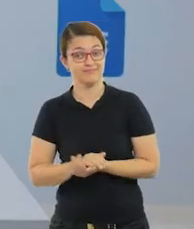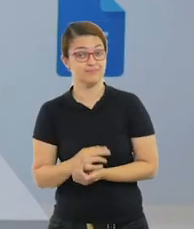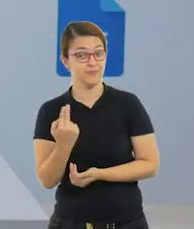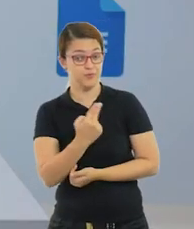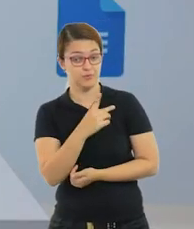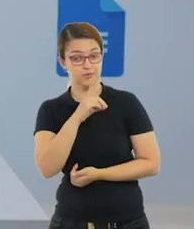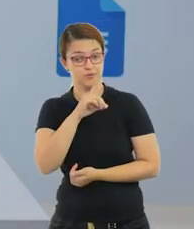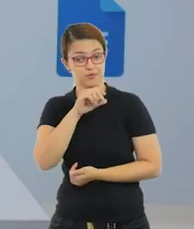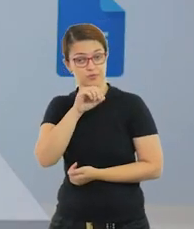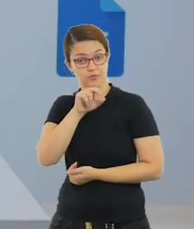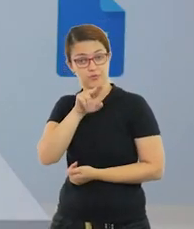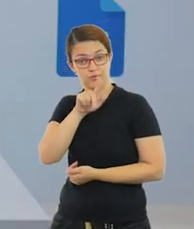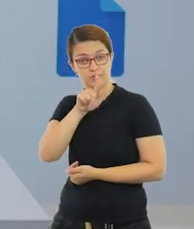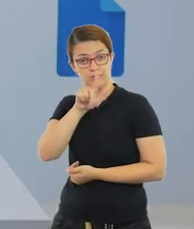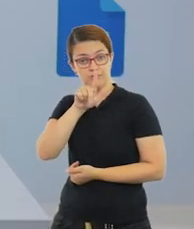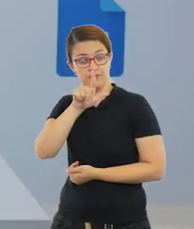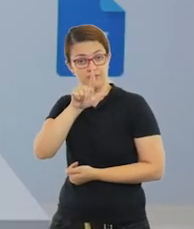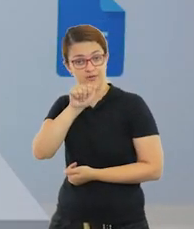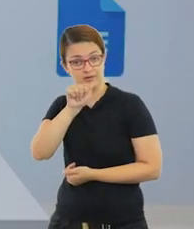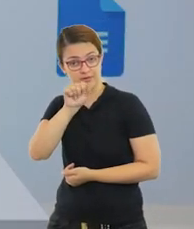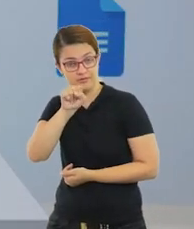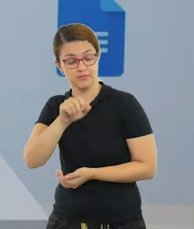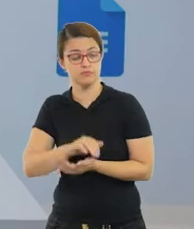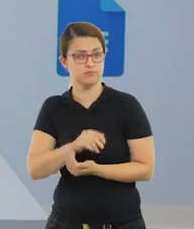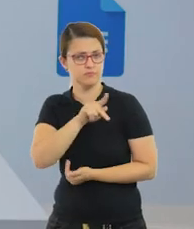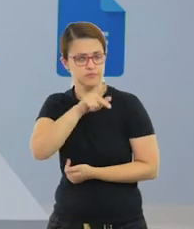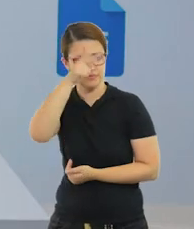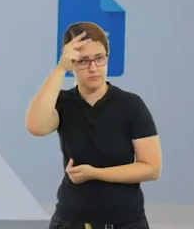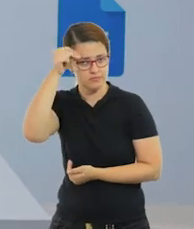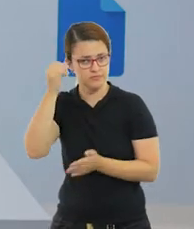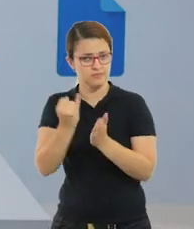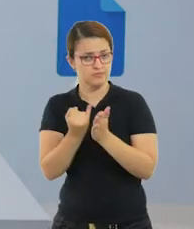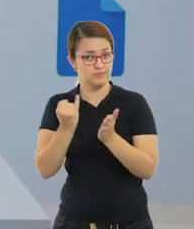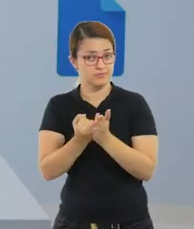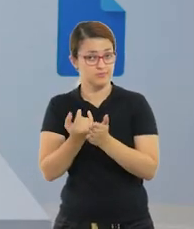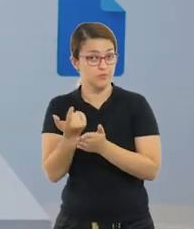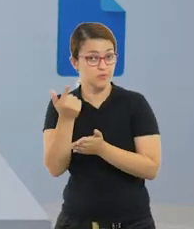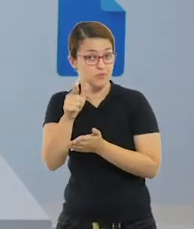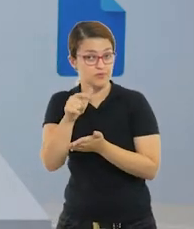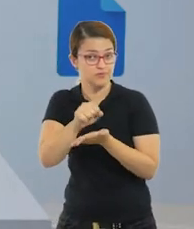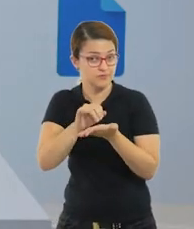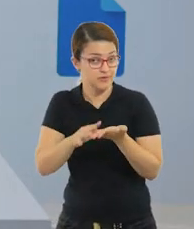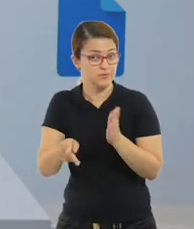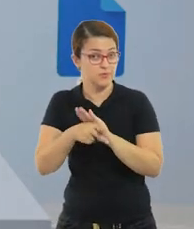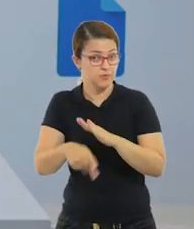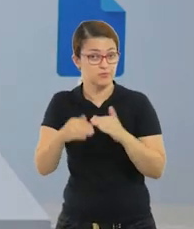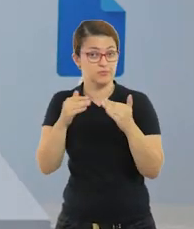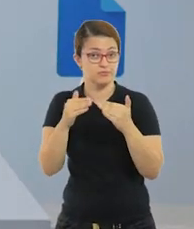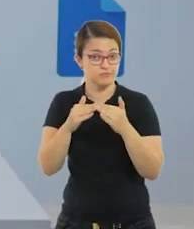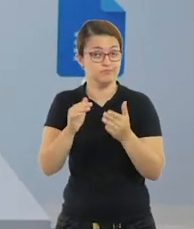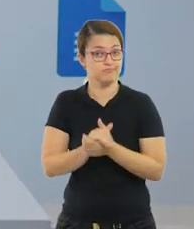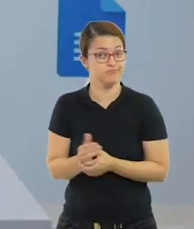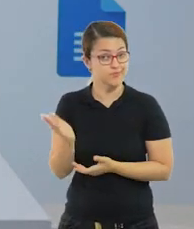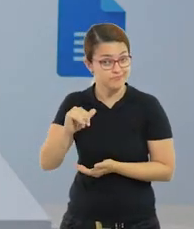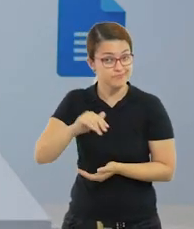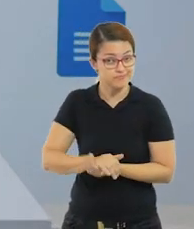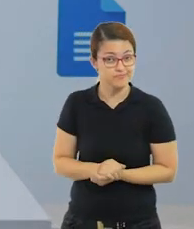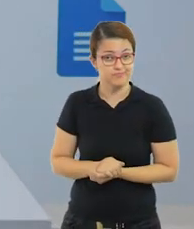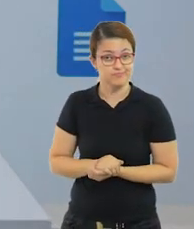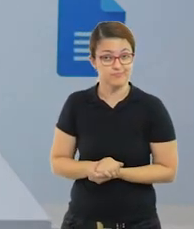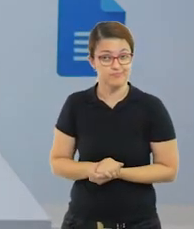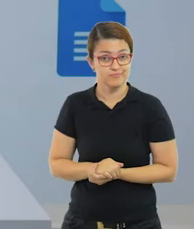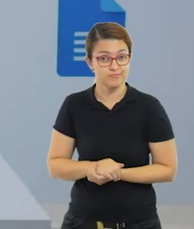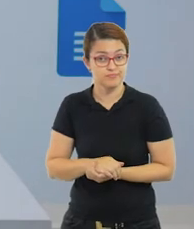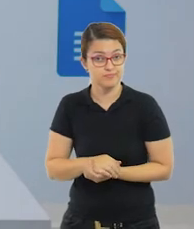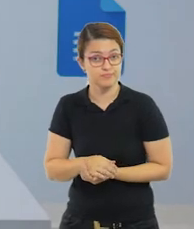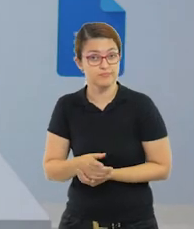Hello everybody, meu nome é Douglas, sou professor aqui da rede de Itapevi e estou aqui para mais uma lição de casa. Vamos lá? Hoje eu vou apresentar a lição